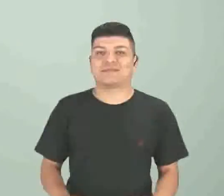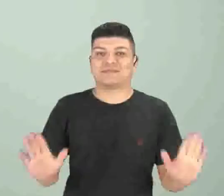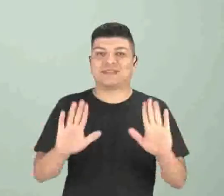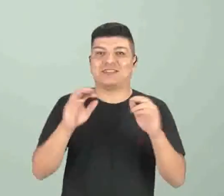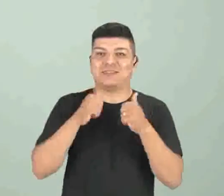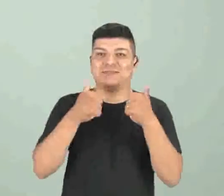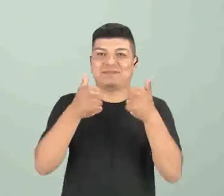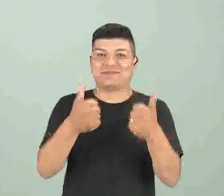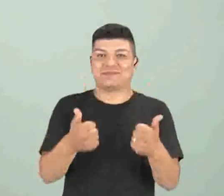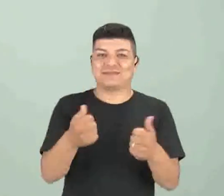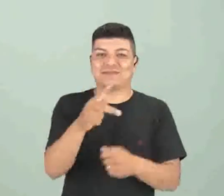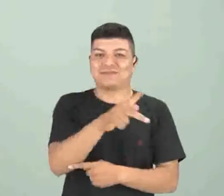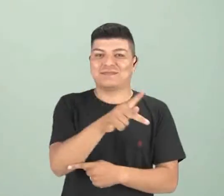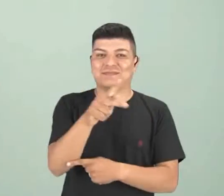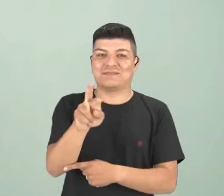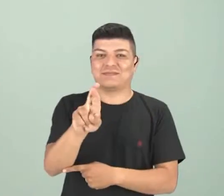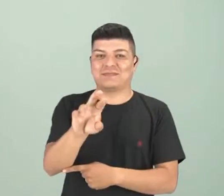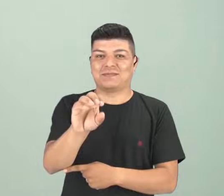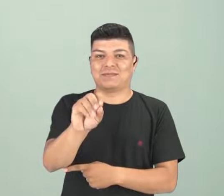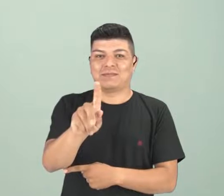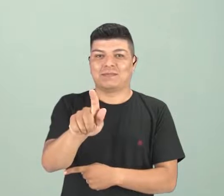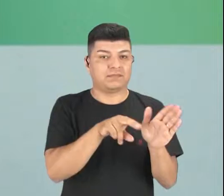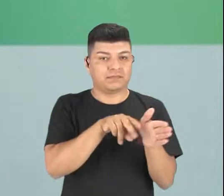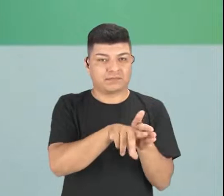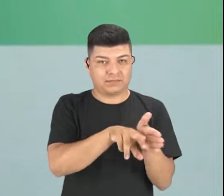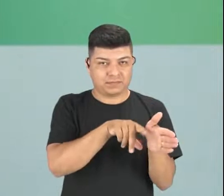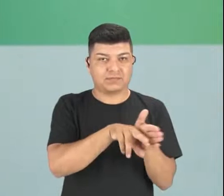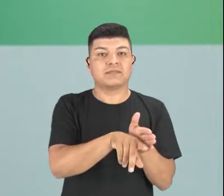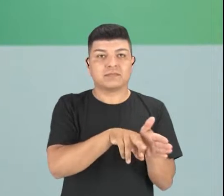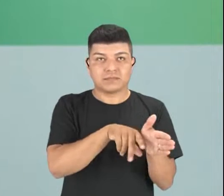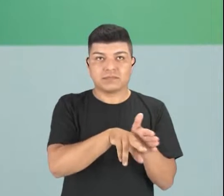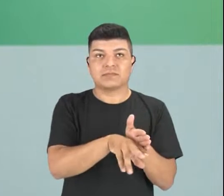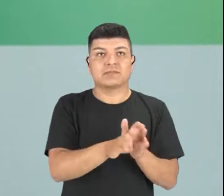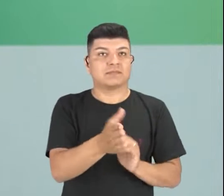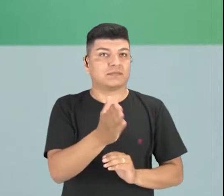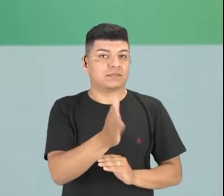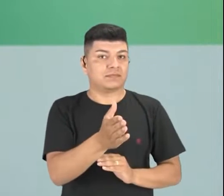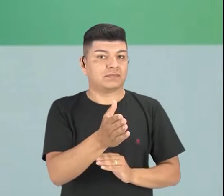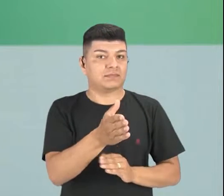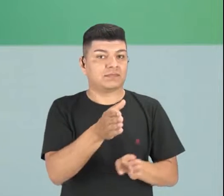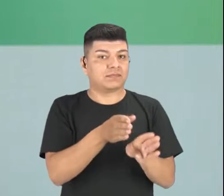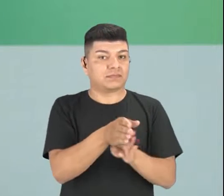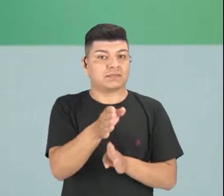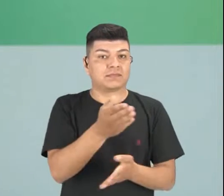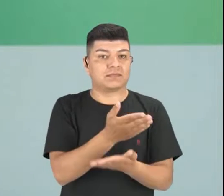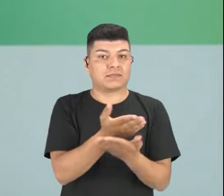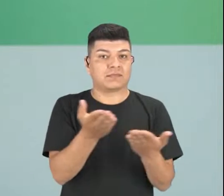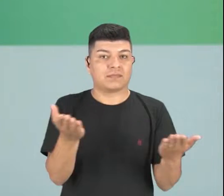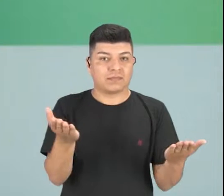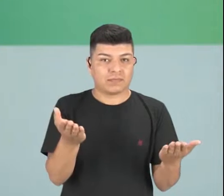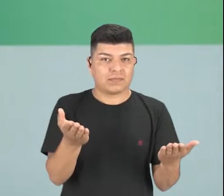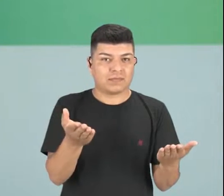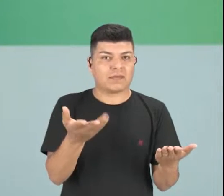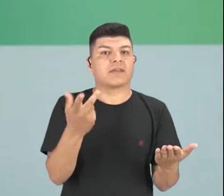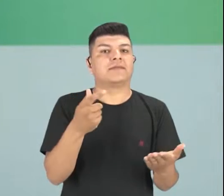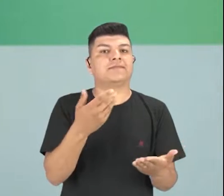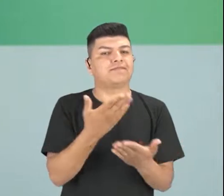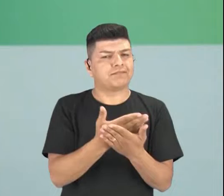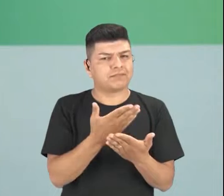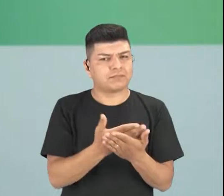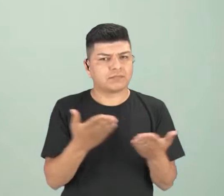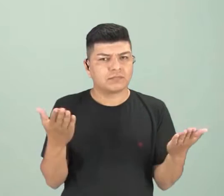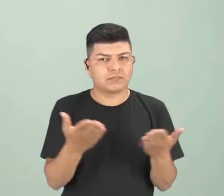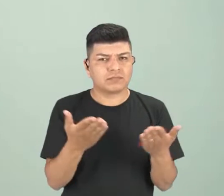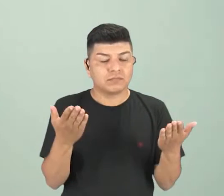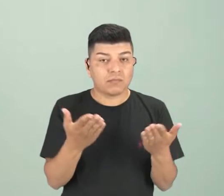Olá, tudo bem? Eu sou o professor Rodrigo, professor de Biologia. Já comentei na aula passada, reforço na aula de